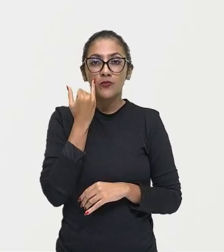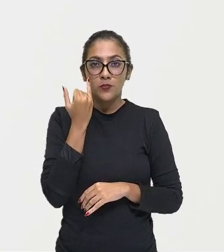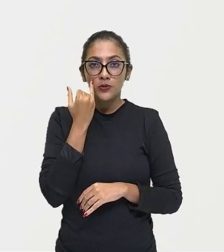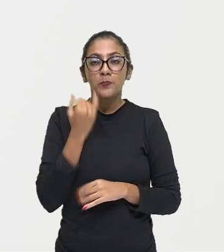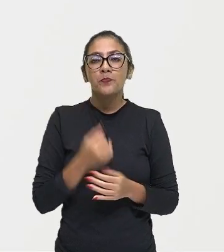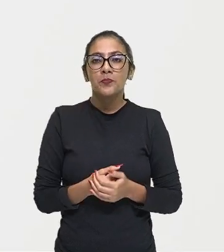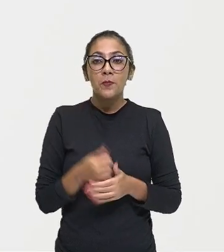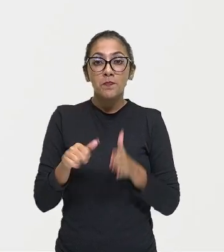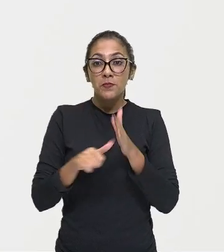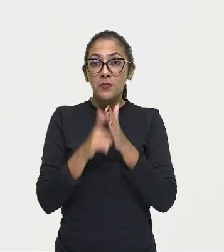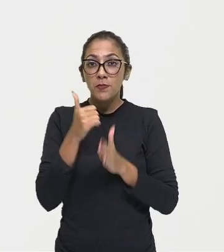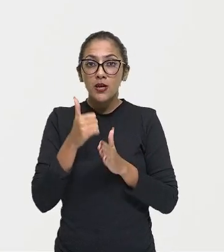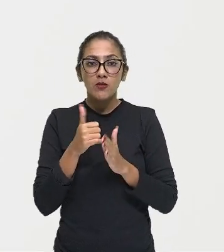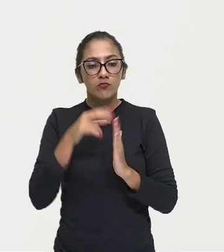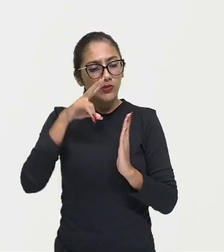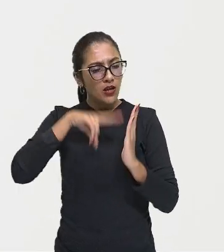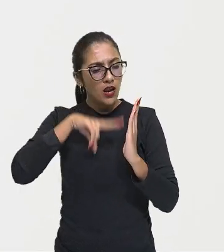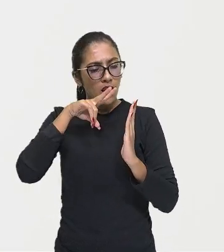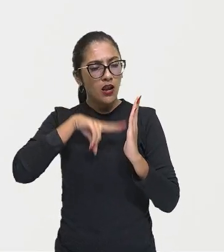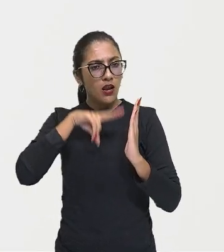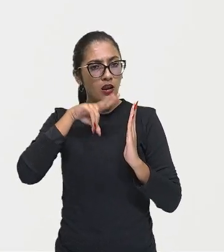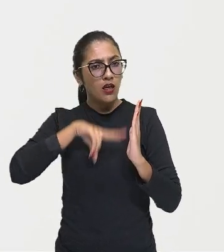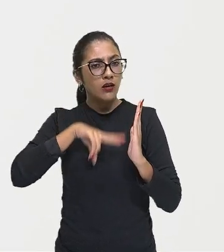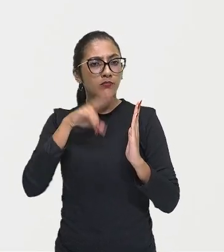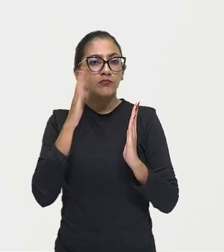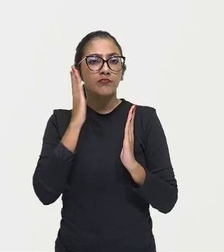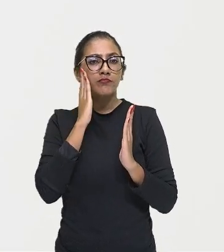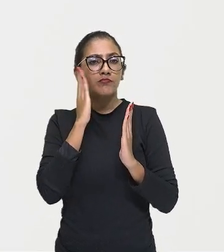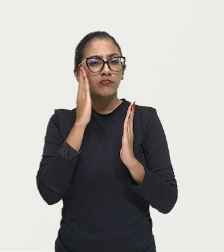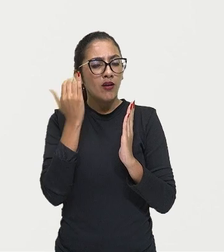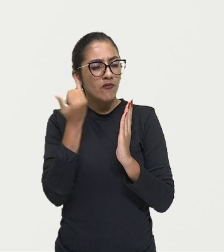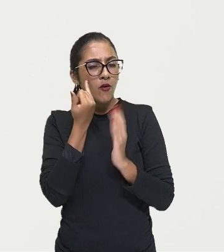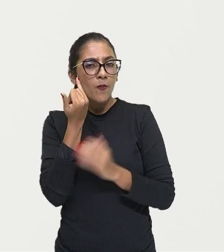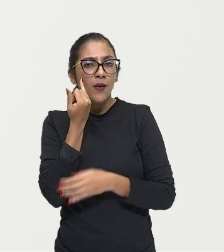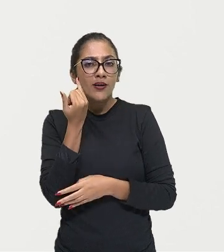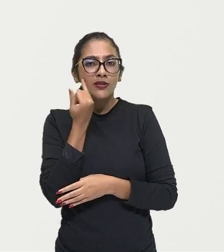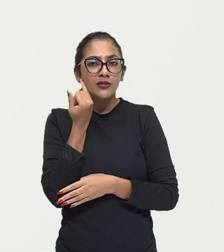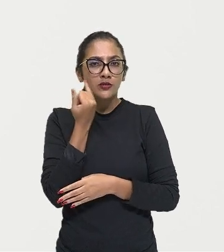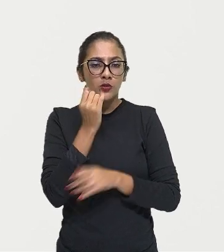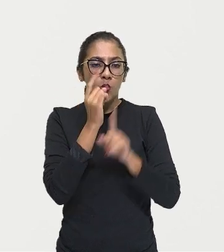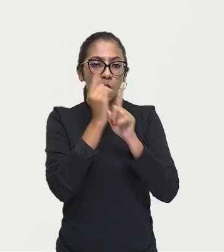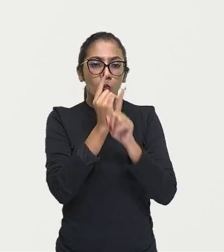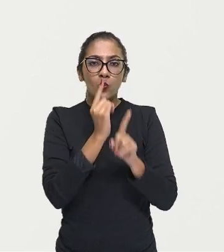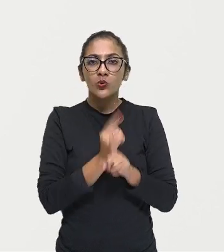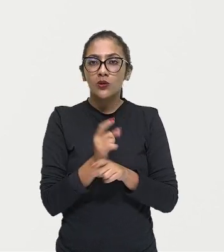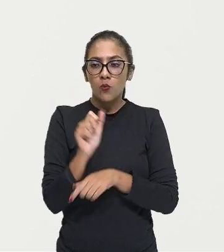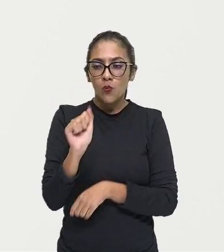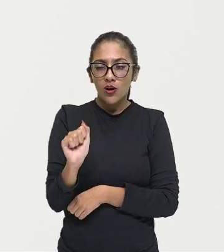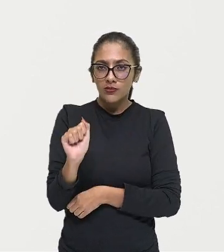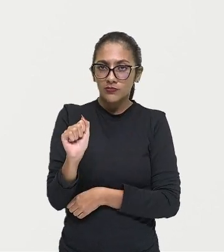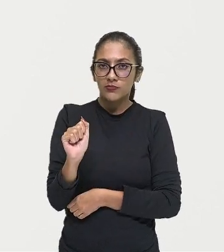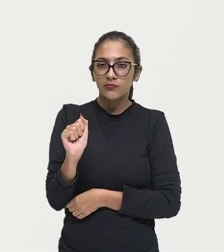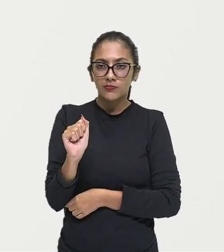primeiro tenho que ler a questão, determinar a